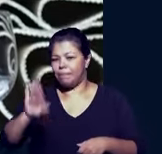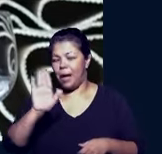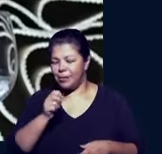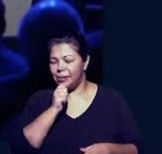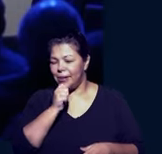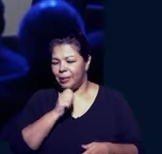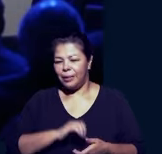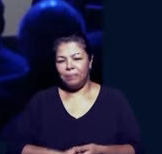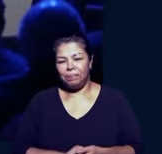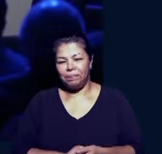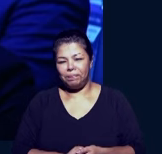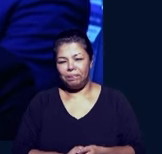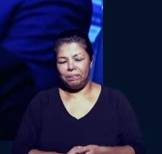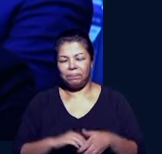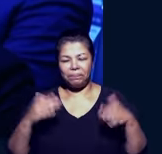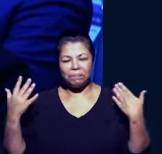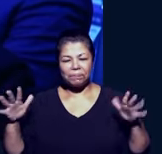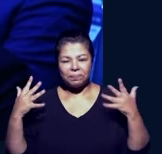sociedade